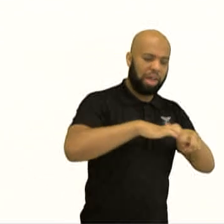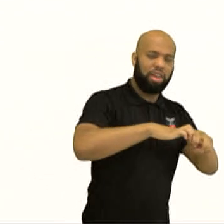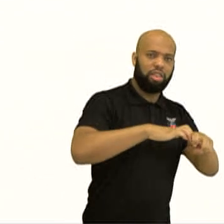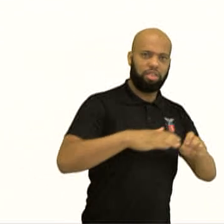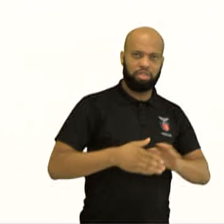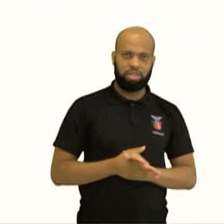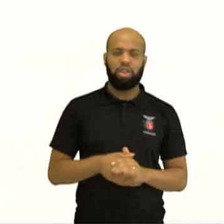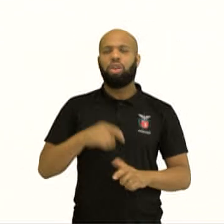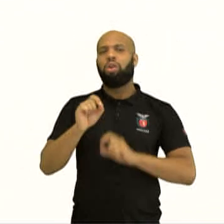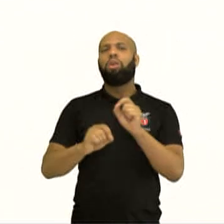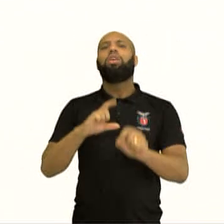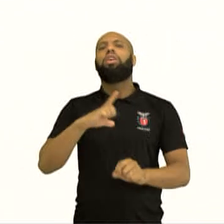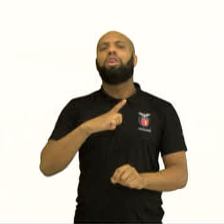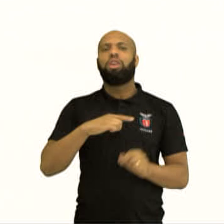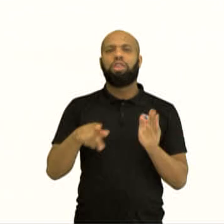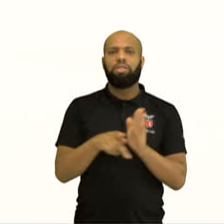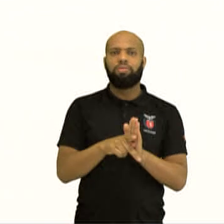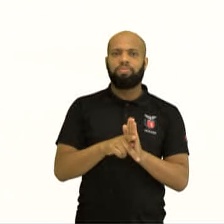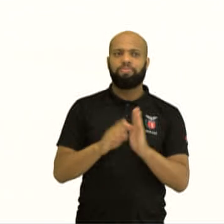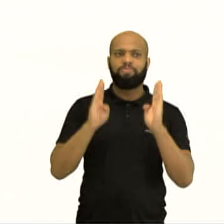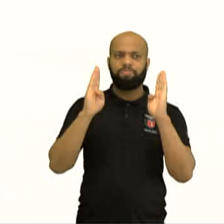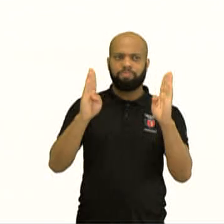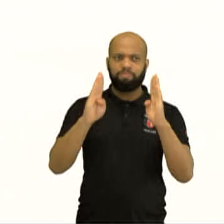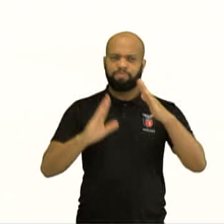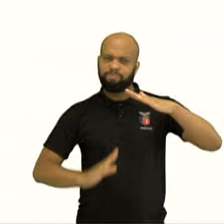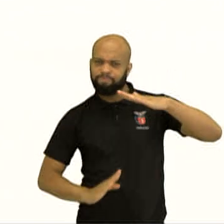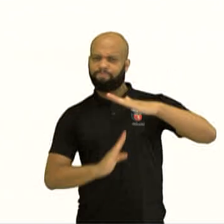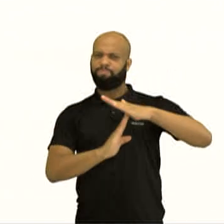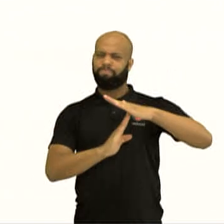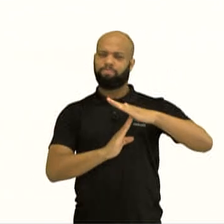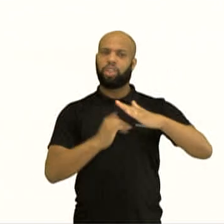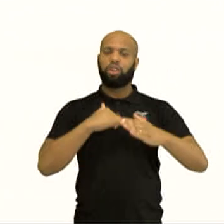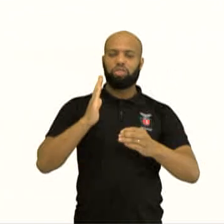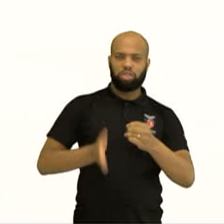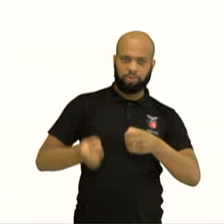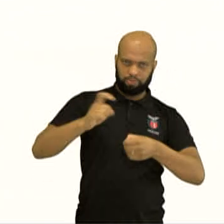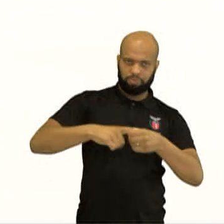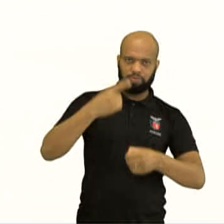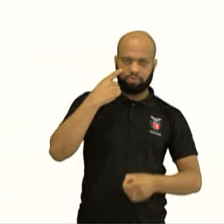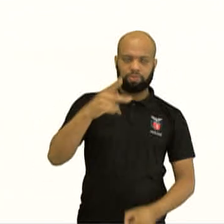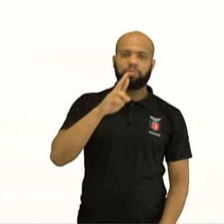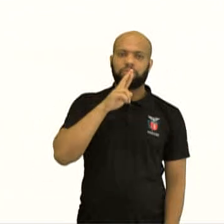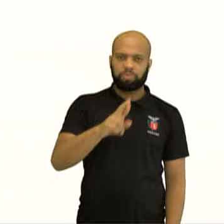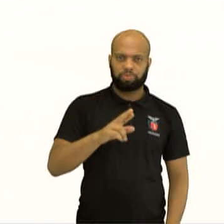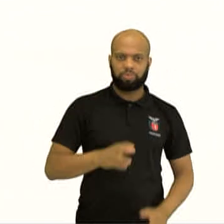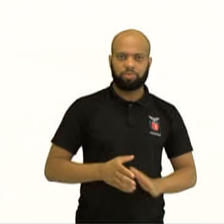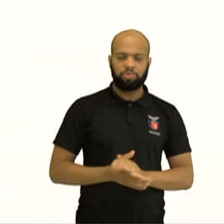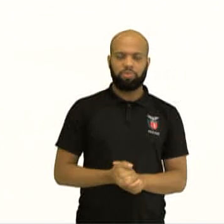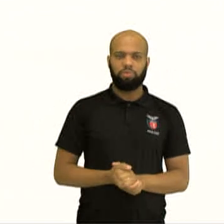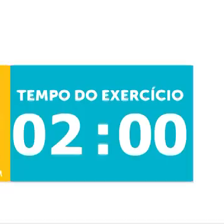trecho? Pensa aí, analisa. Eu volto daqui a pouco para conferir contigo.